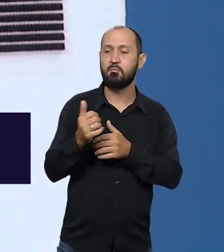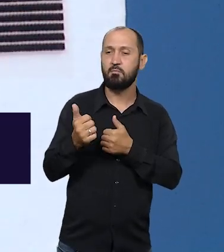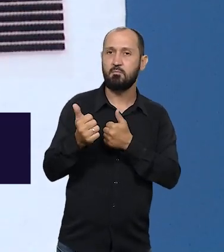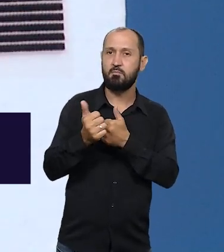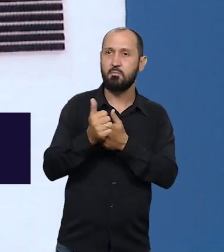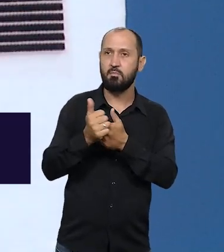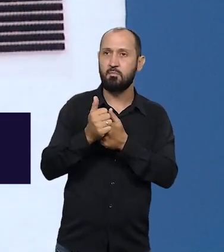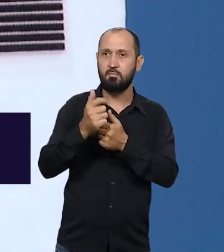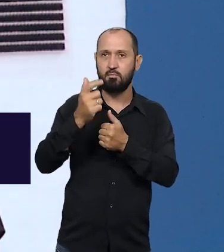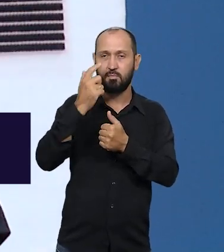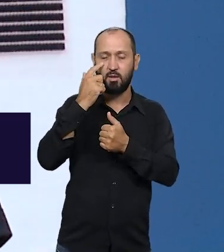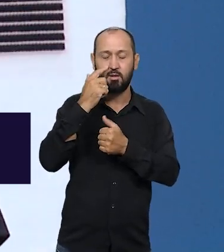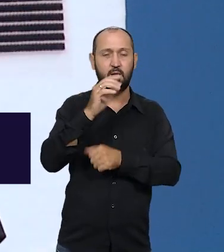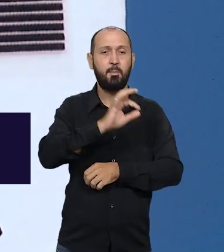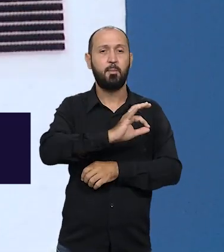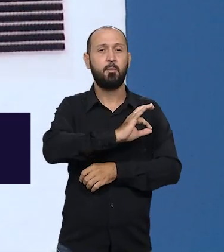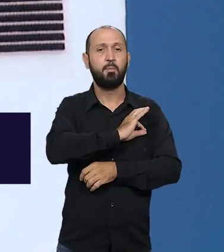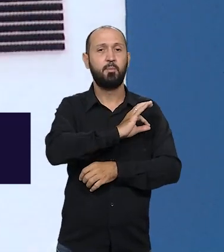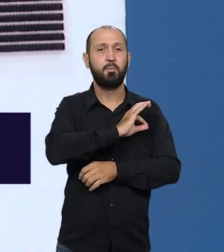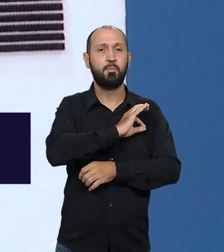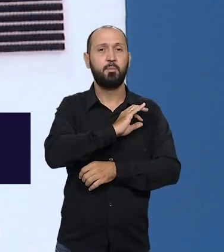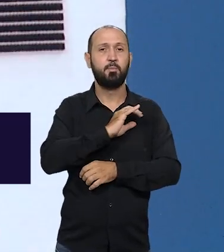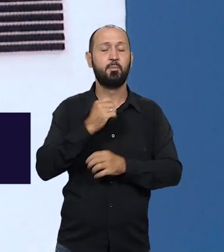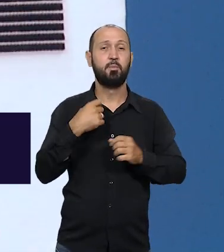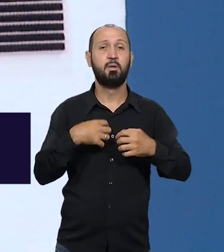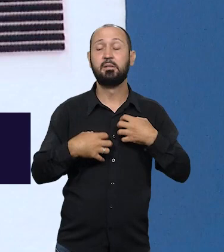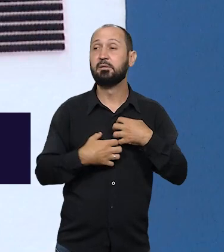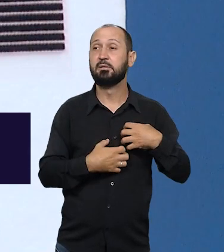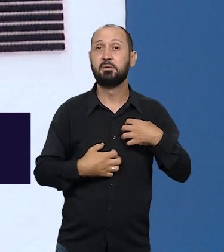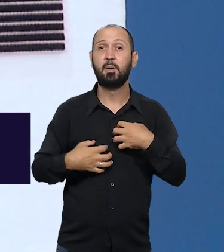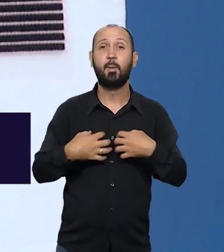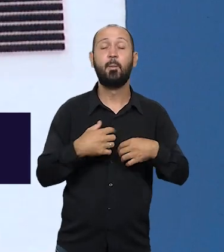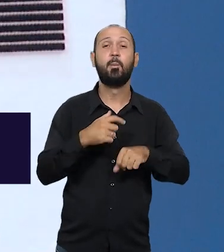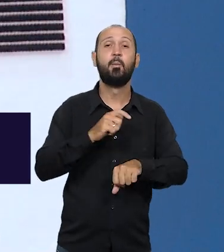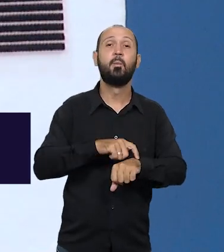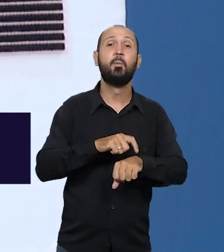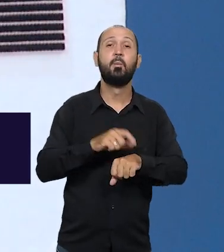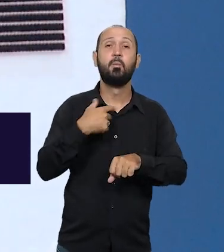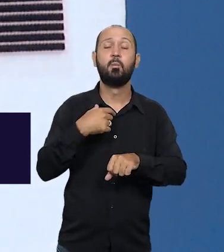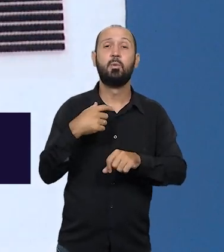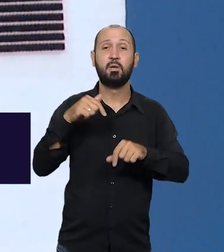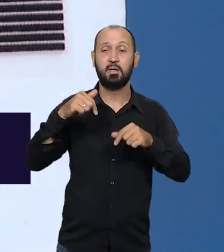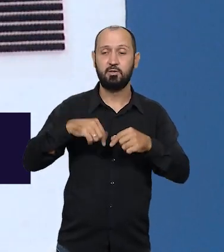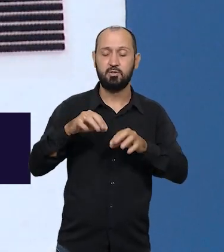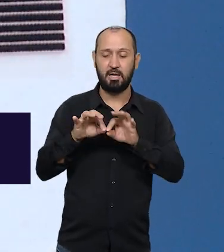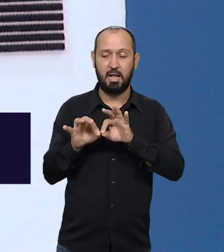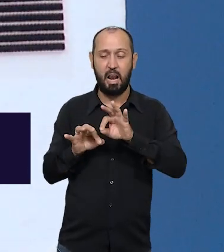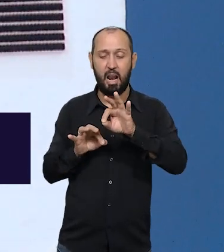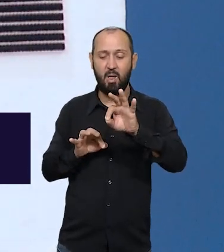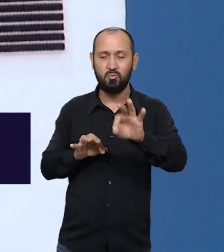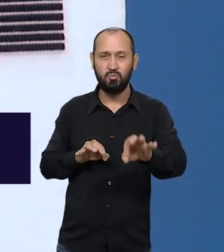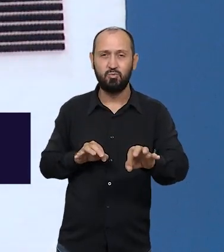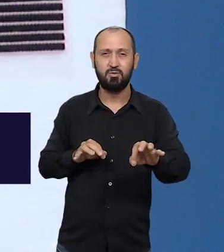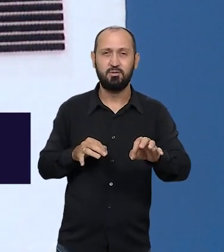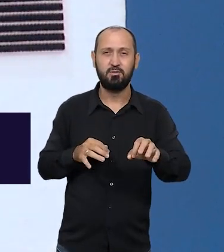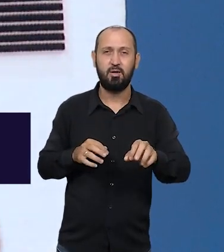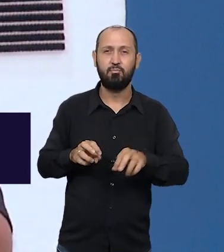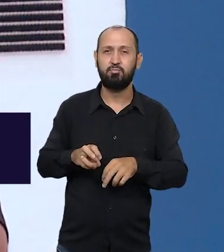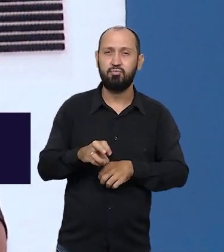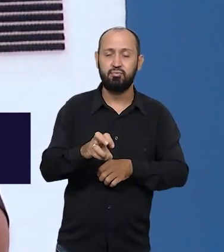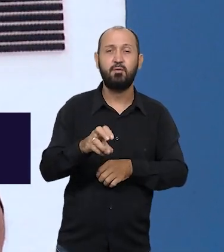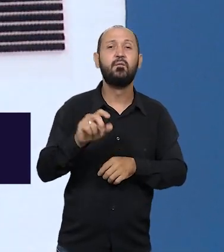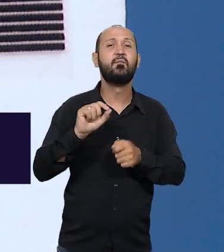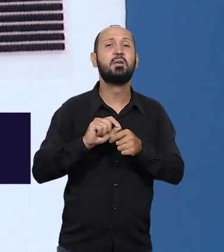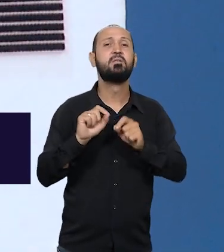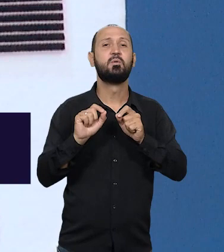totalmente desregulada porque o processo de deslocamento é muito longo. O que nós podemos fazer hoje? Né? Nós vamos pedir